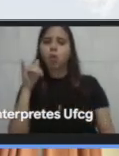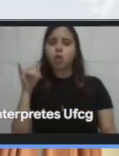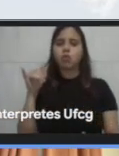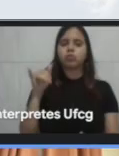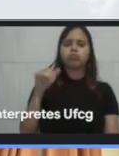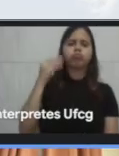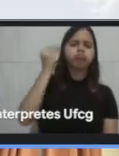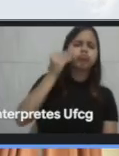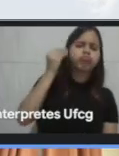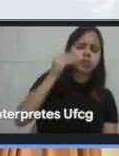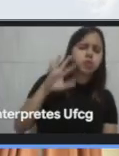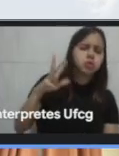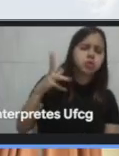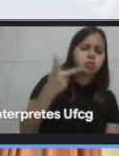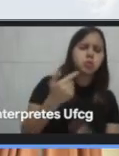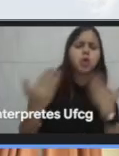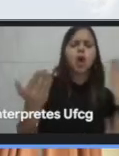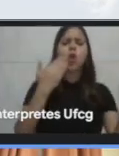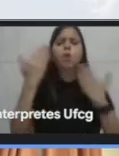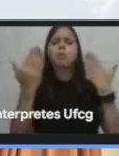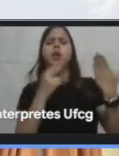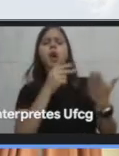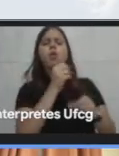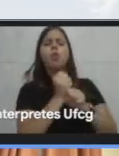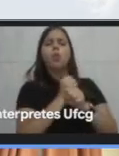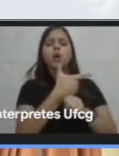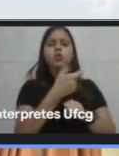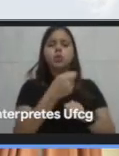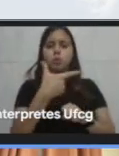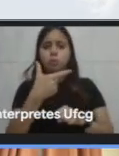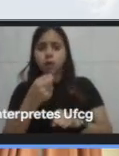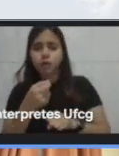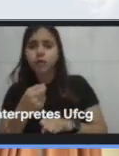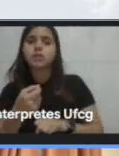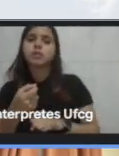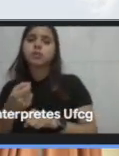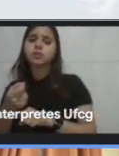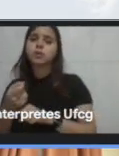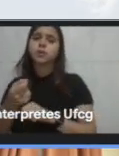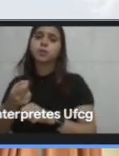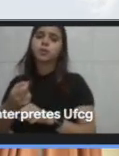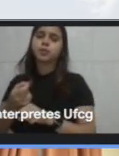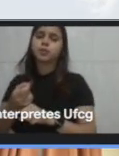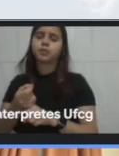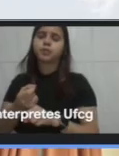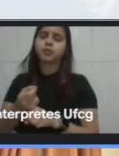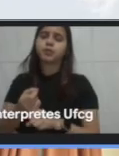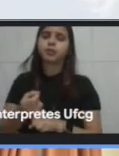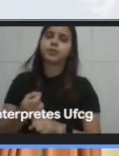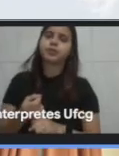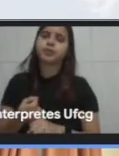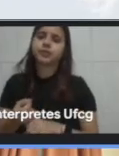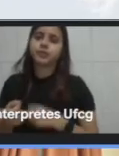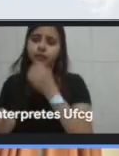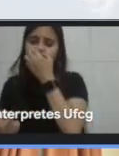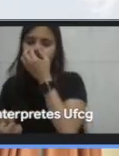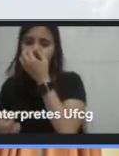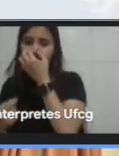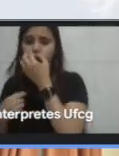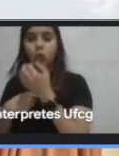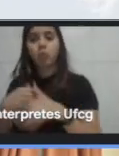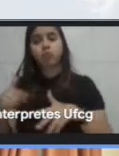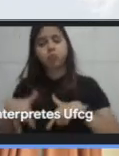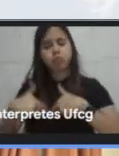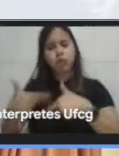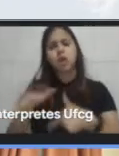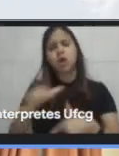vou comparar para 2020 o simulado e o observado, que seria do MapIONUS. Então, quando eu faço isso, eu vou ter uma